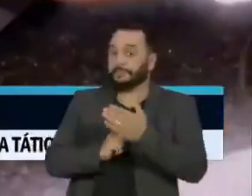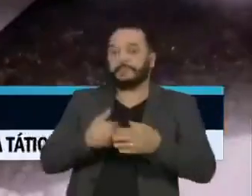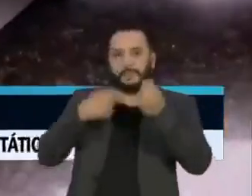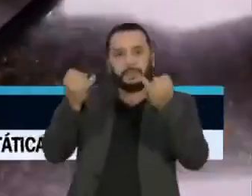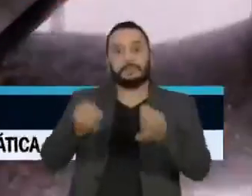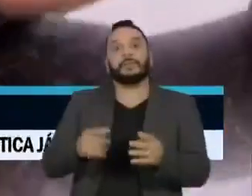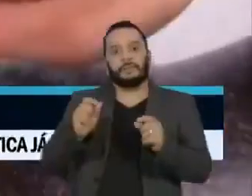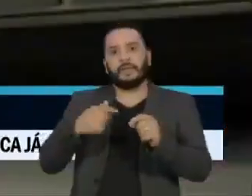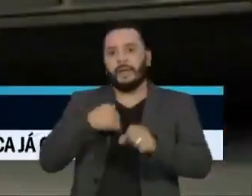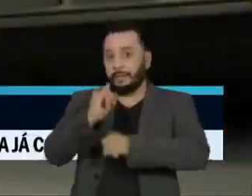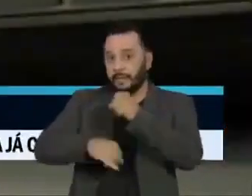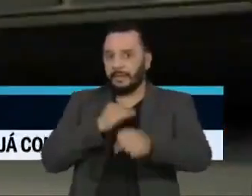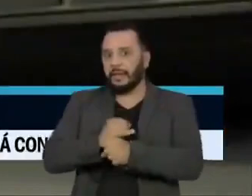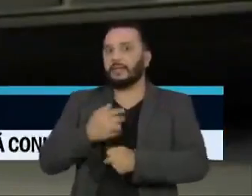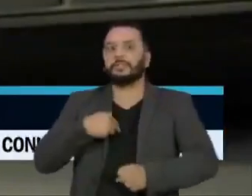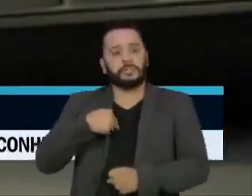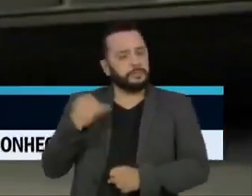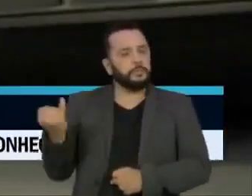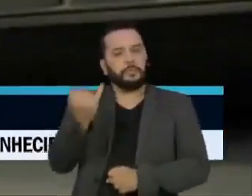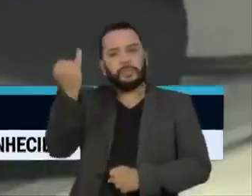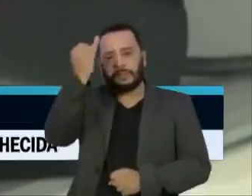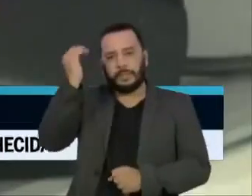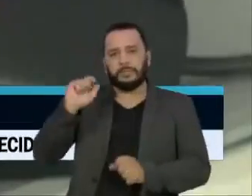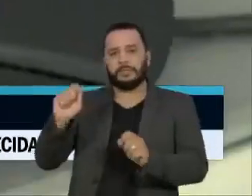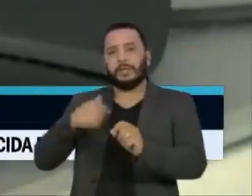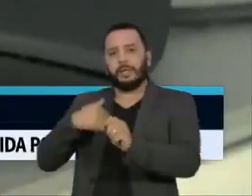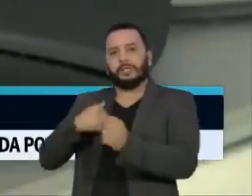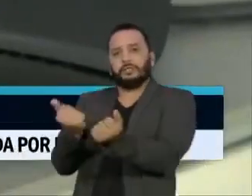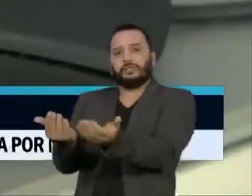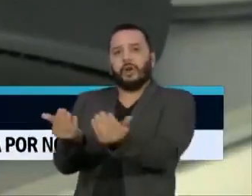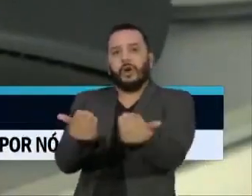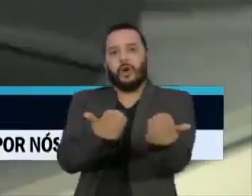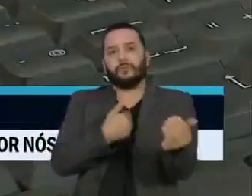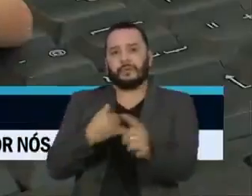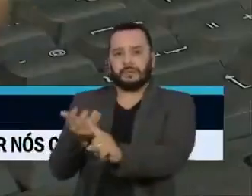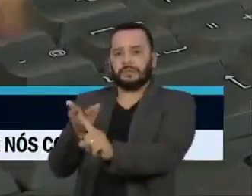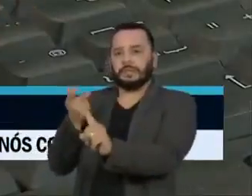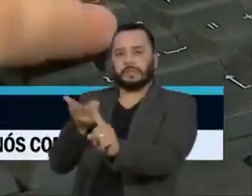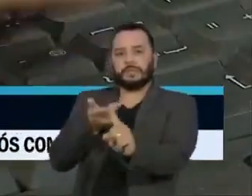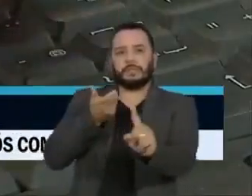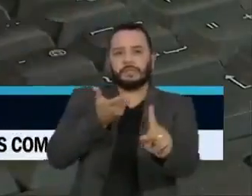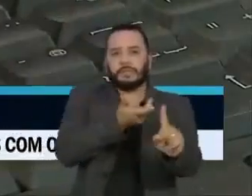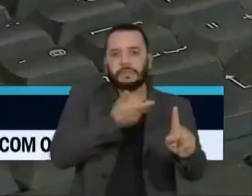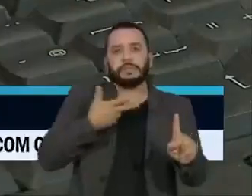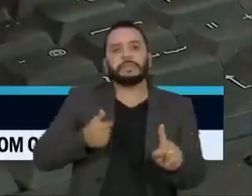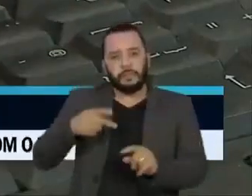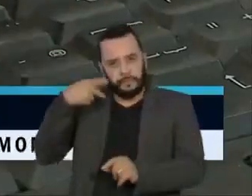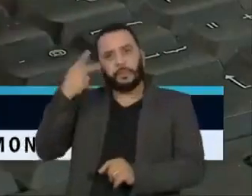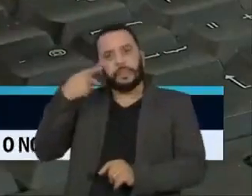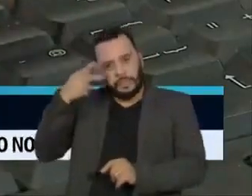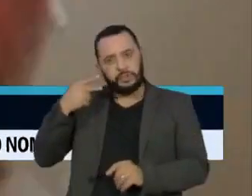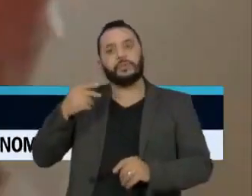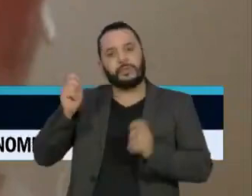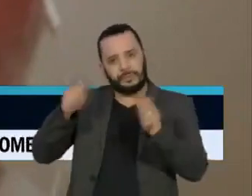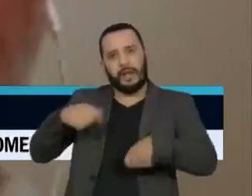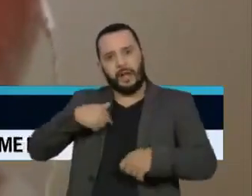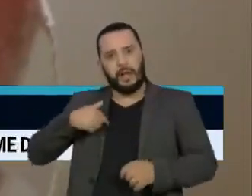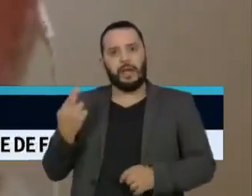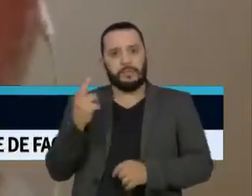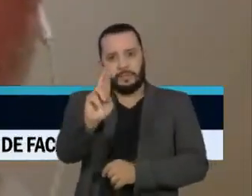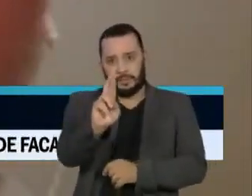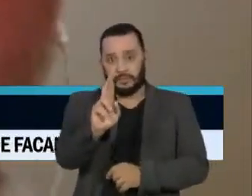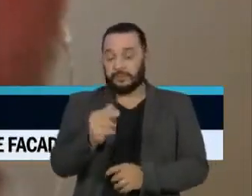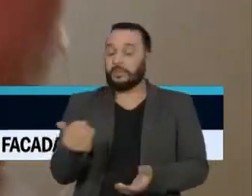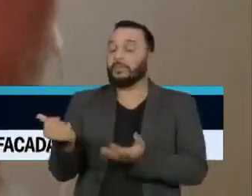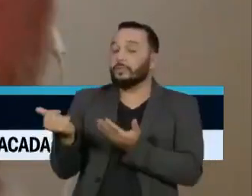o grande diferencial e atrativo para uma geração que busca, no engajamento, uma forma de representatividade. Esses